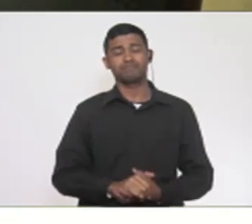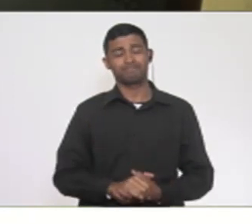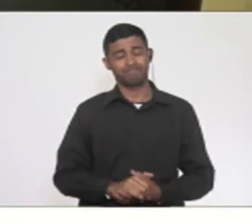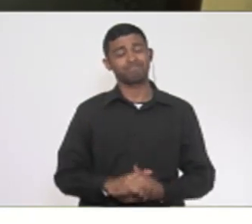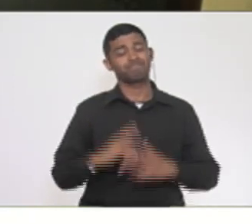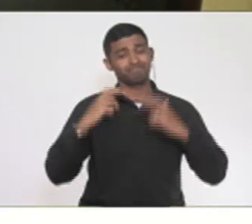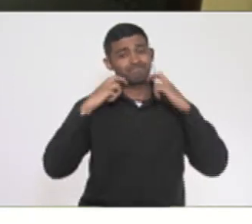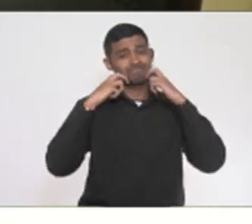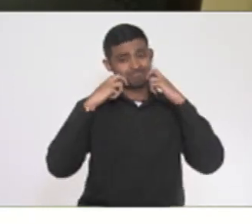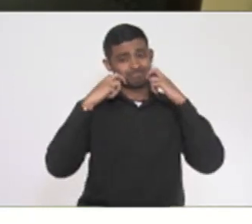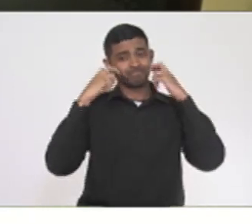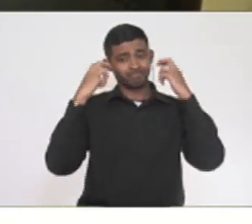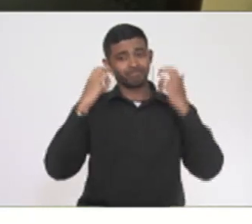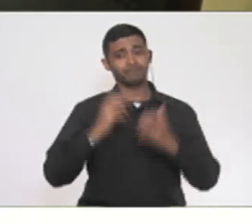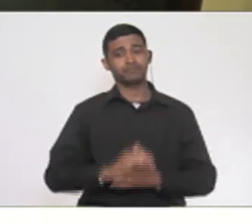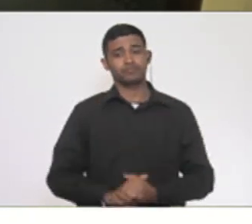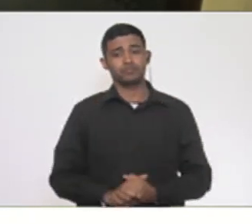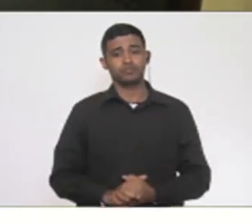vergonhoso mesmo.